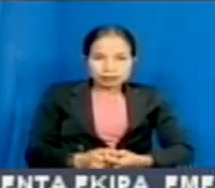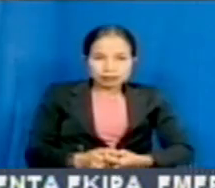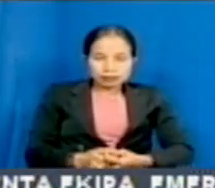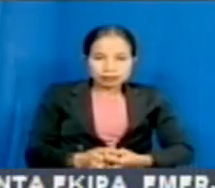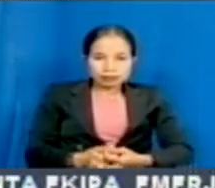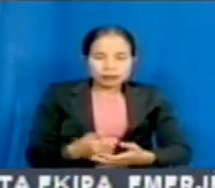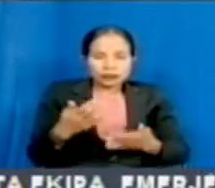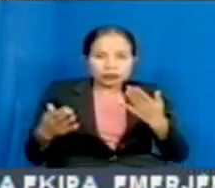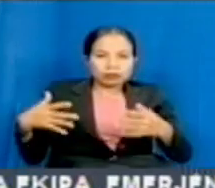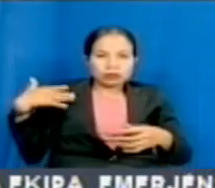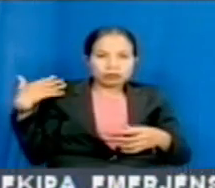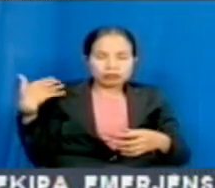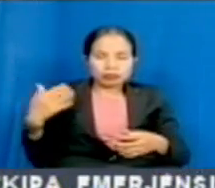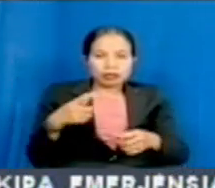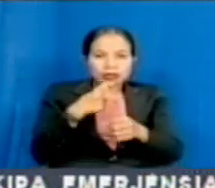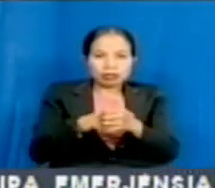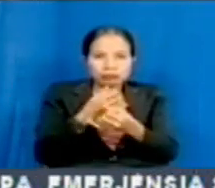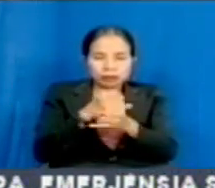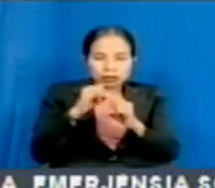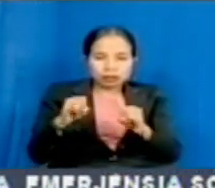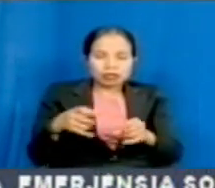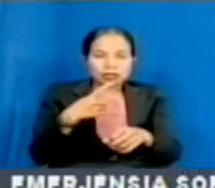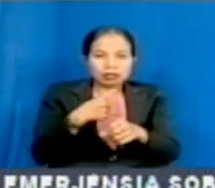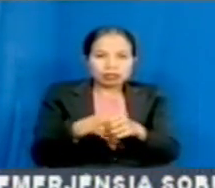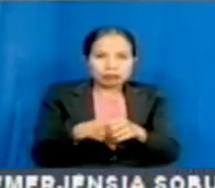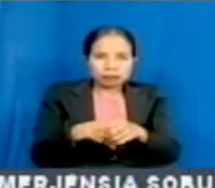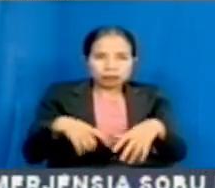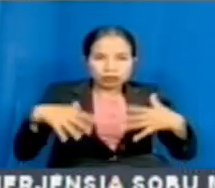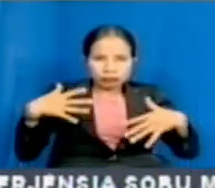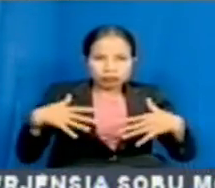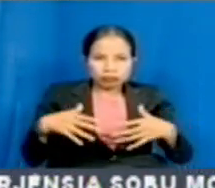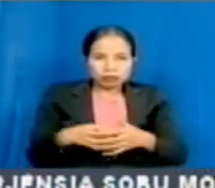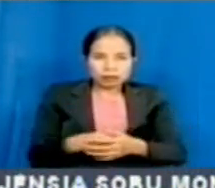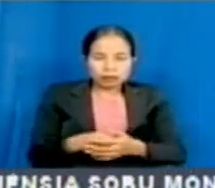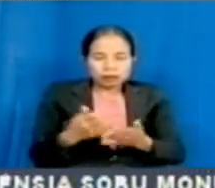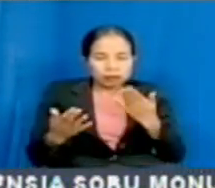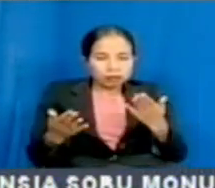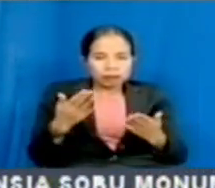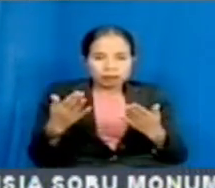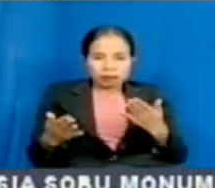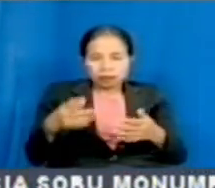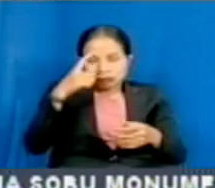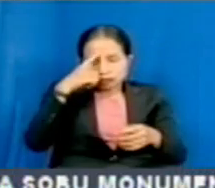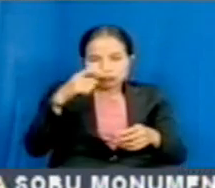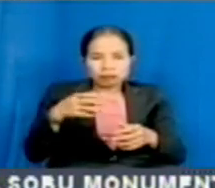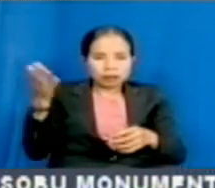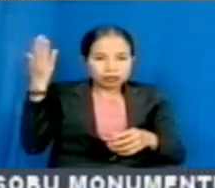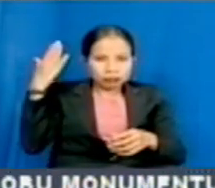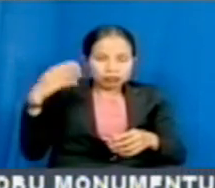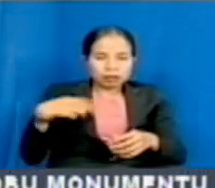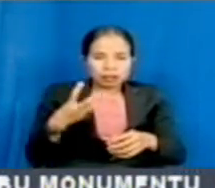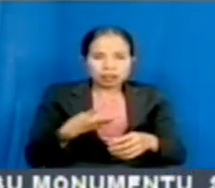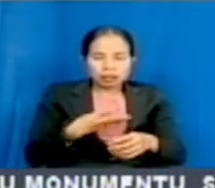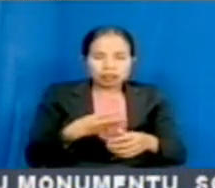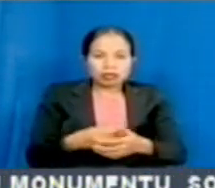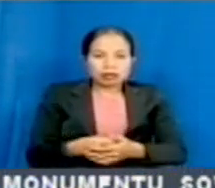Compara a juventude e o tempo Kuang, o tempo de resistência, é incomparável. Tá na altura, né? A minha morre-se